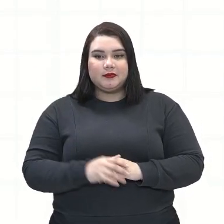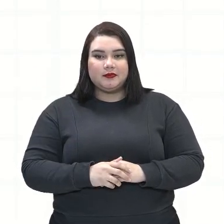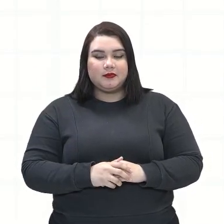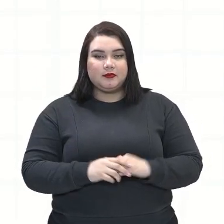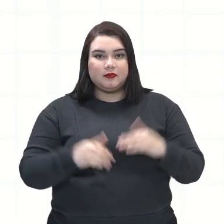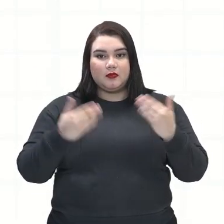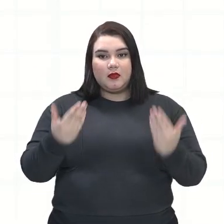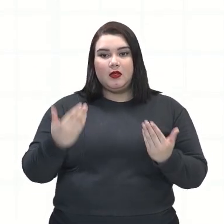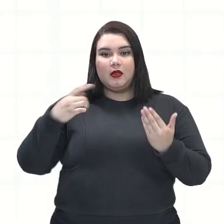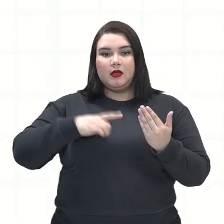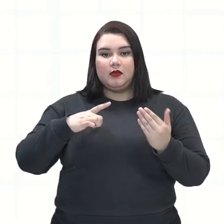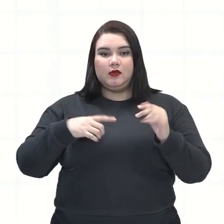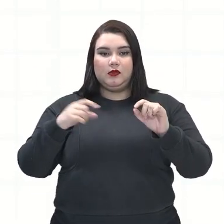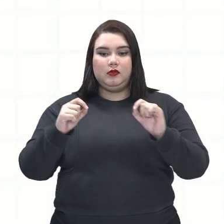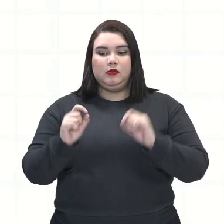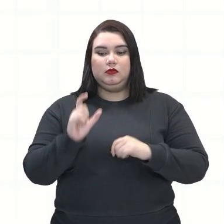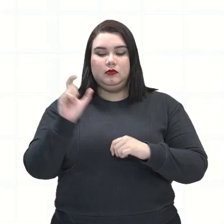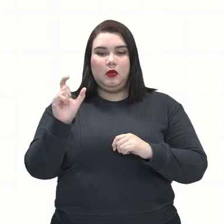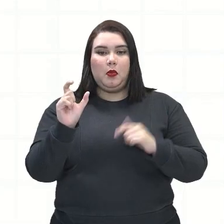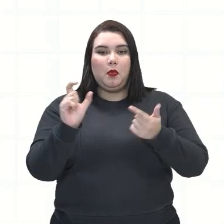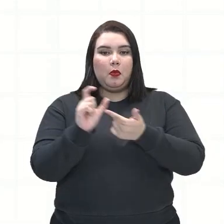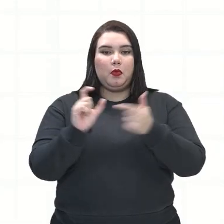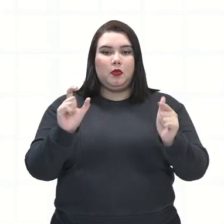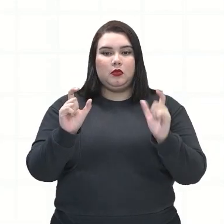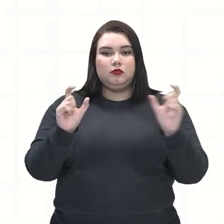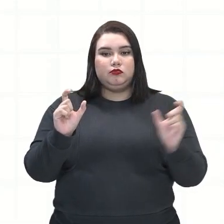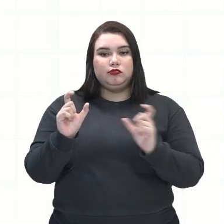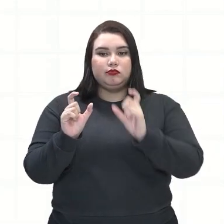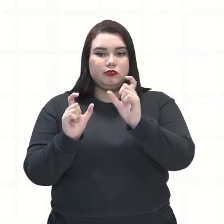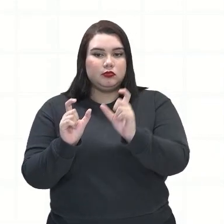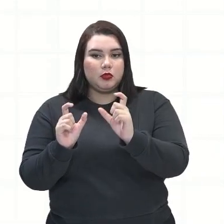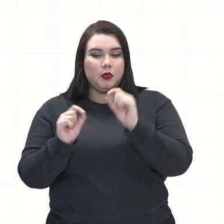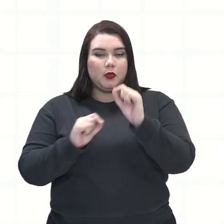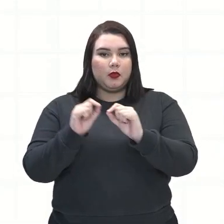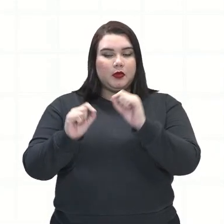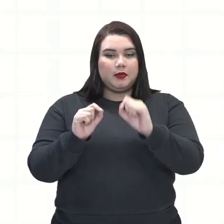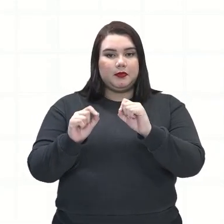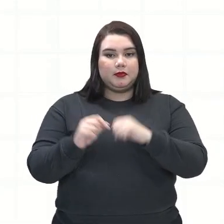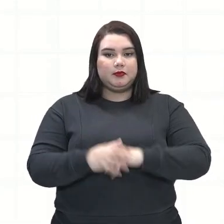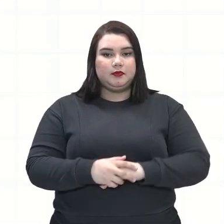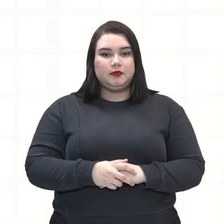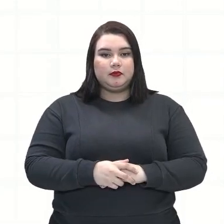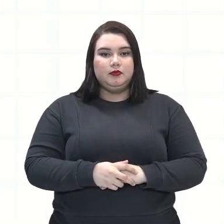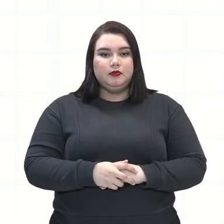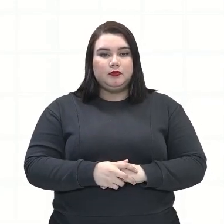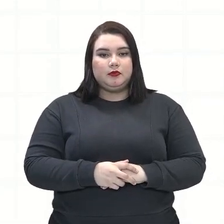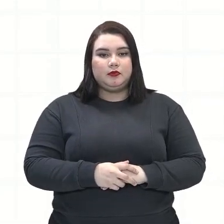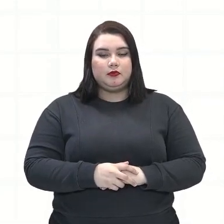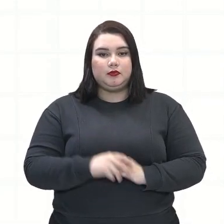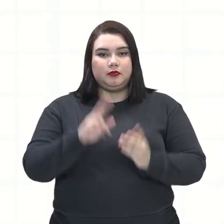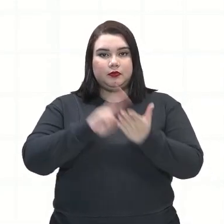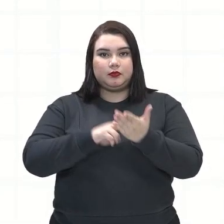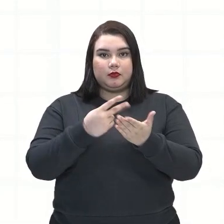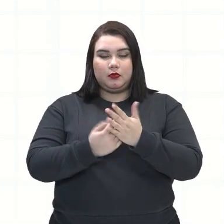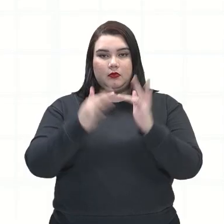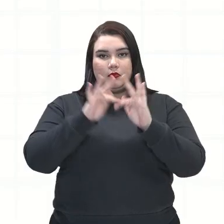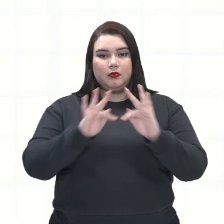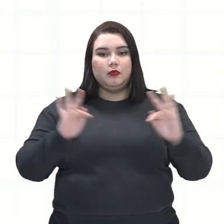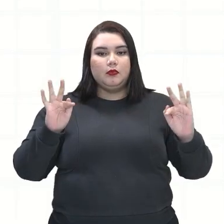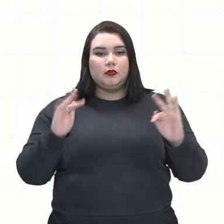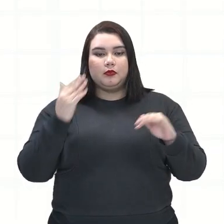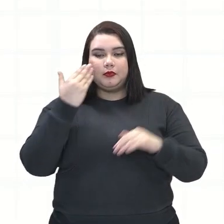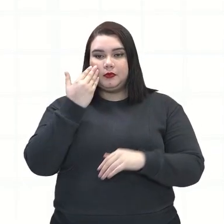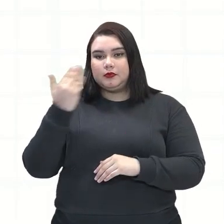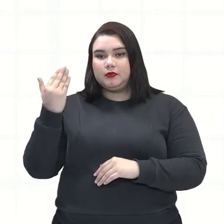ela vem acompanhada também de uma expressão, né? Vamos ver aqui como é que ficou a nossa frase. Olha. She hugged. O